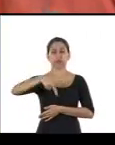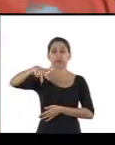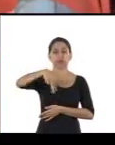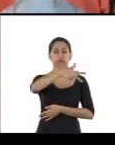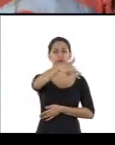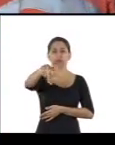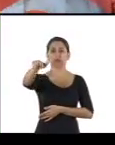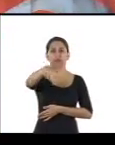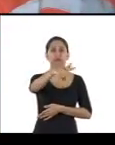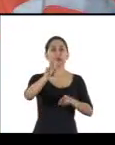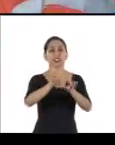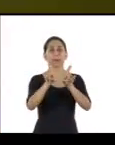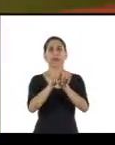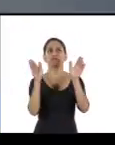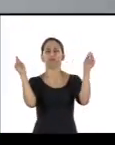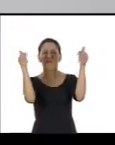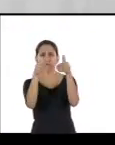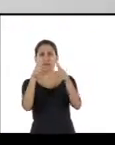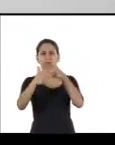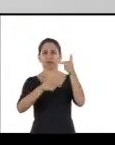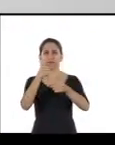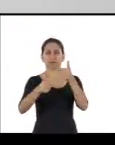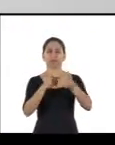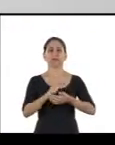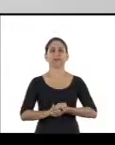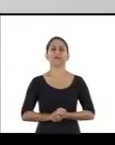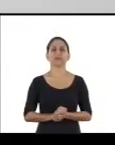na realização de suas tarefas.